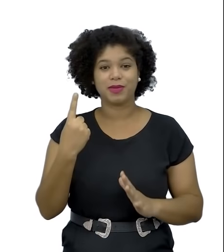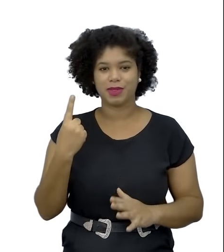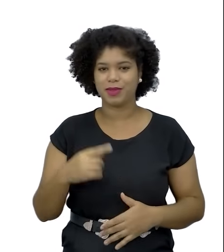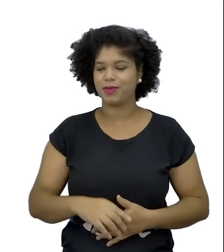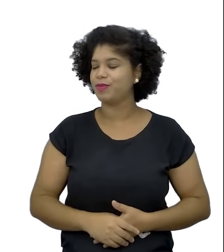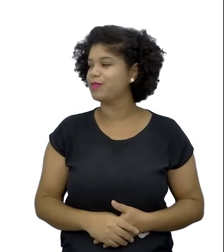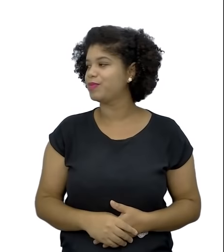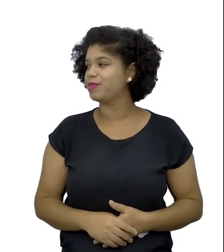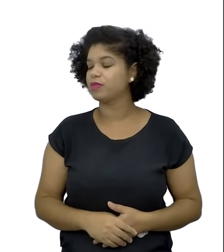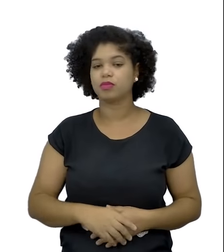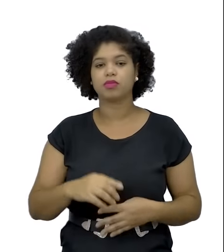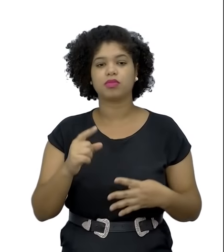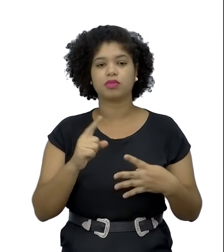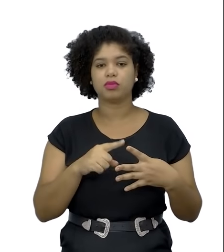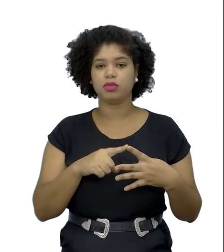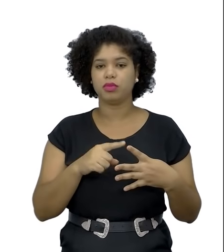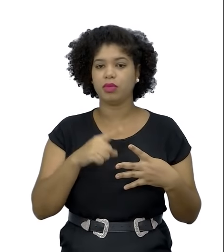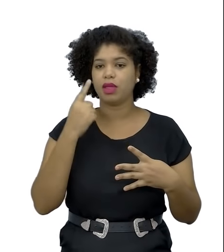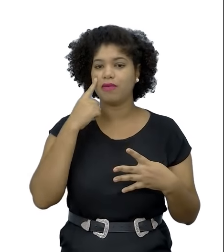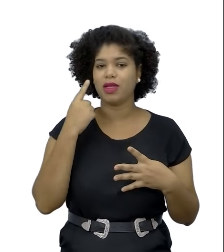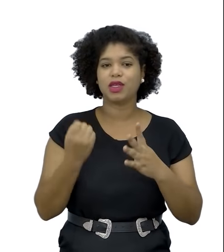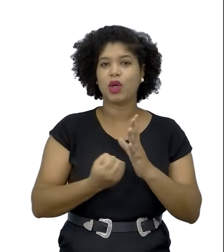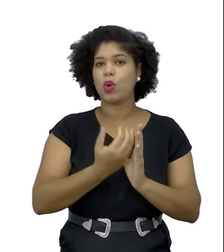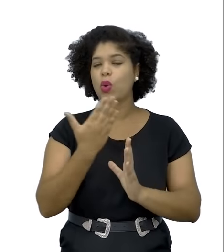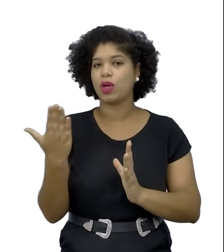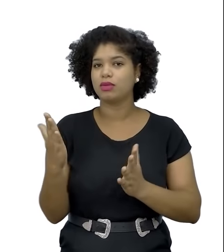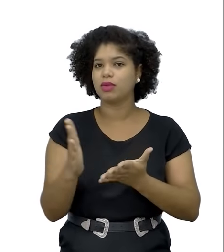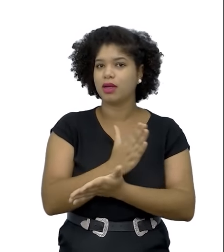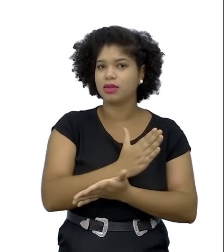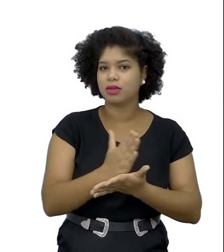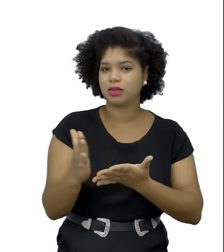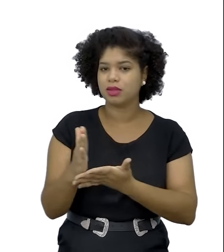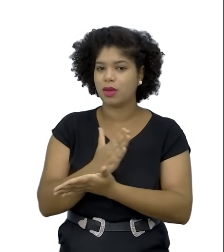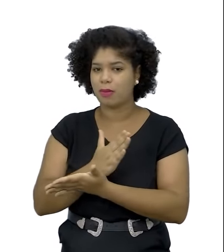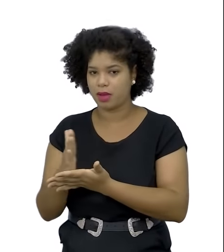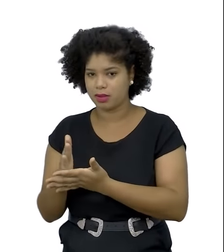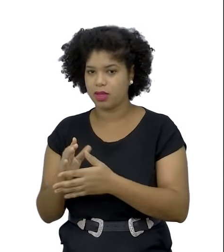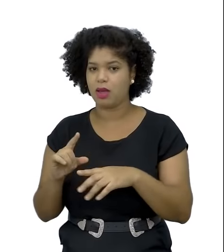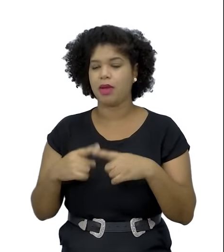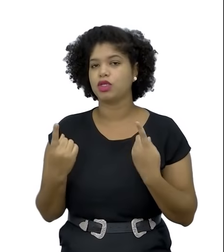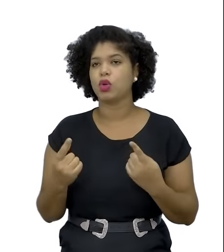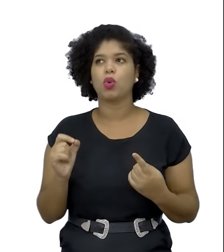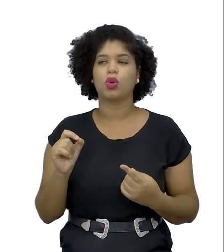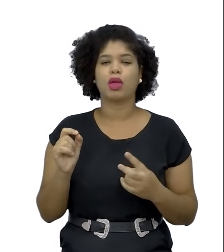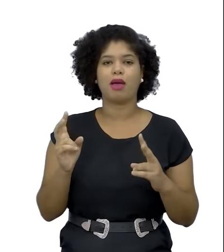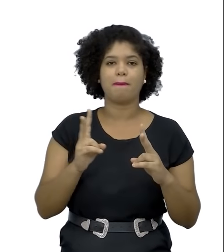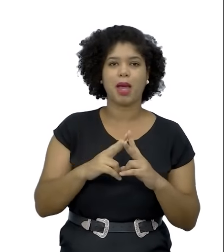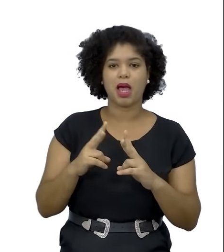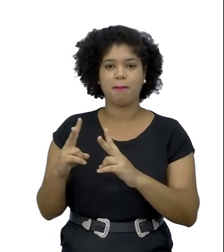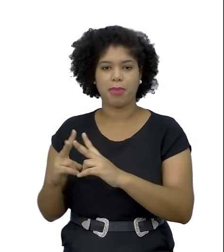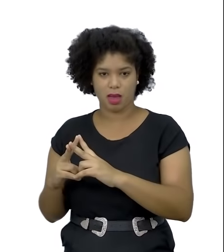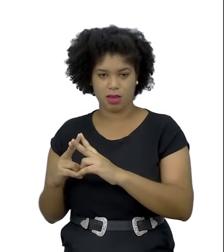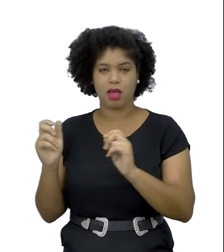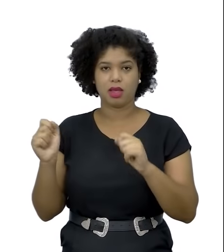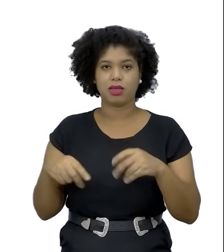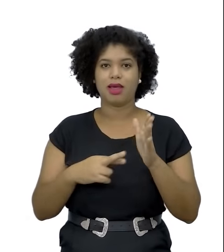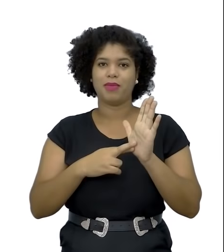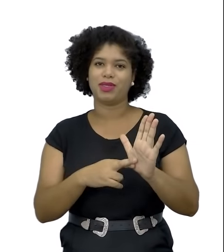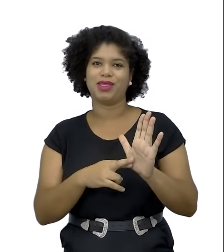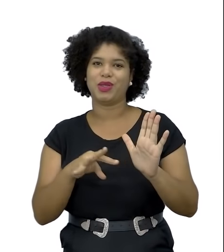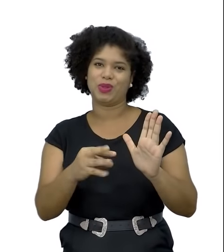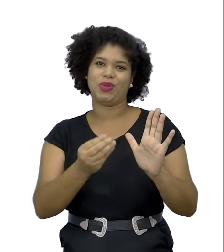composição. Indica que há quantidades separadas, mas que ao juntar ou compor, irão representar o